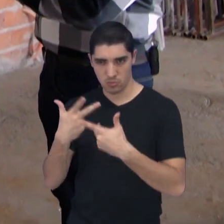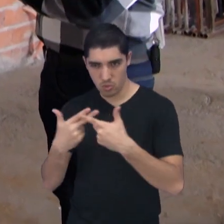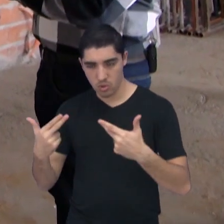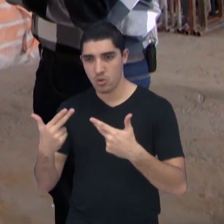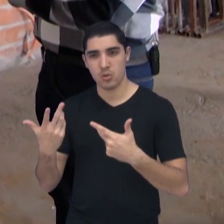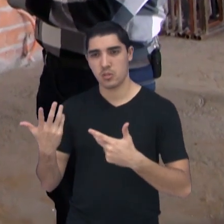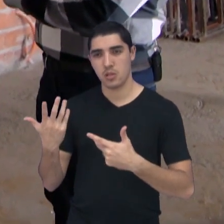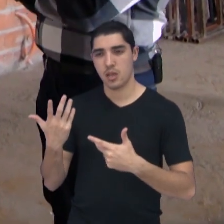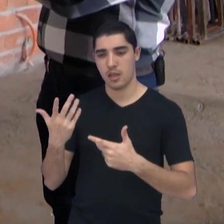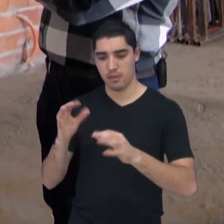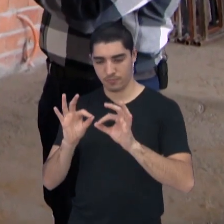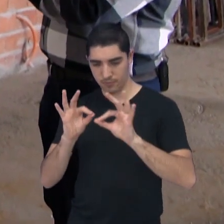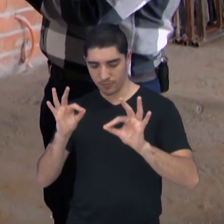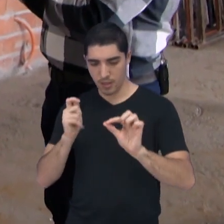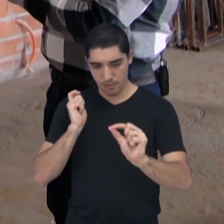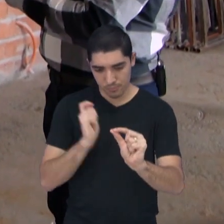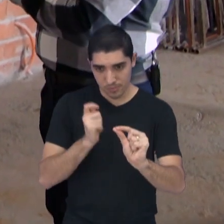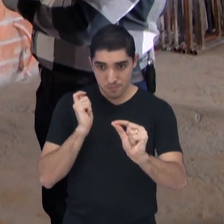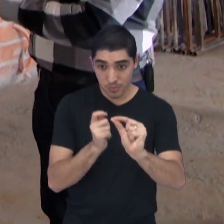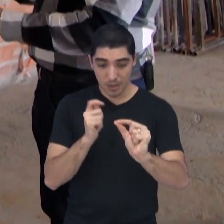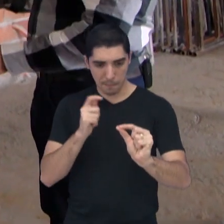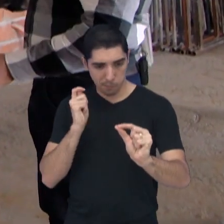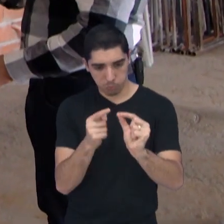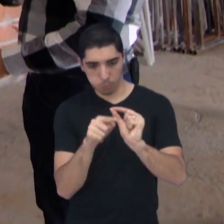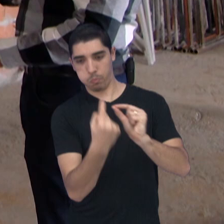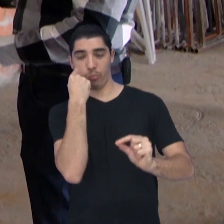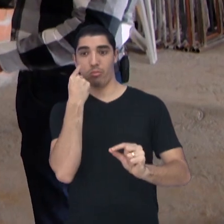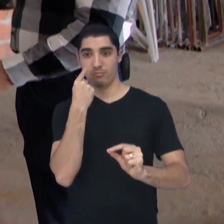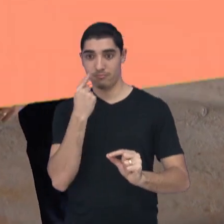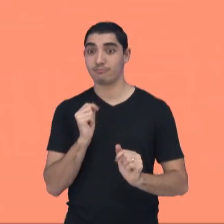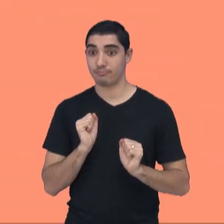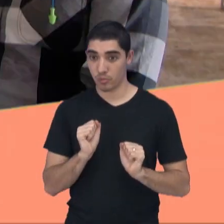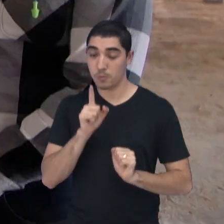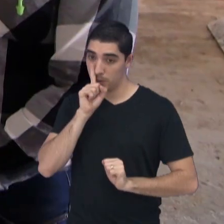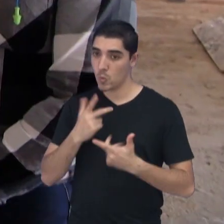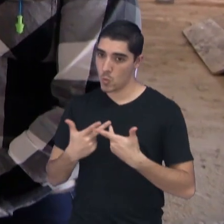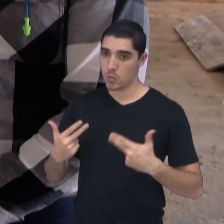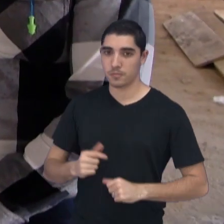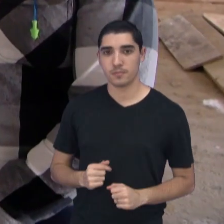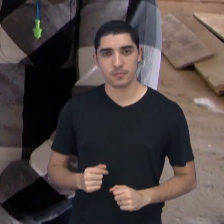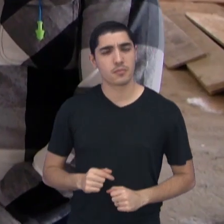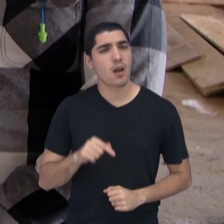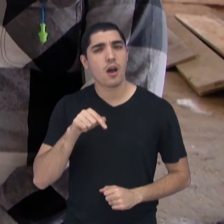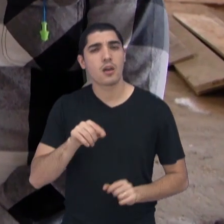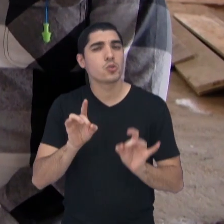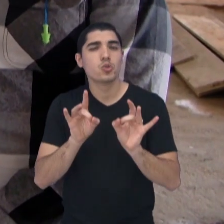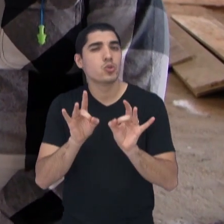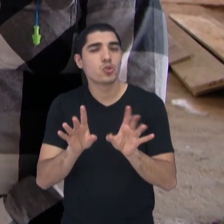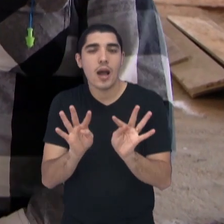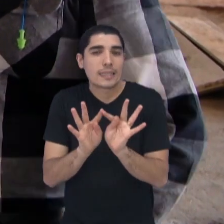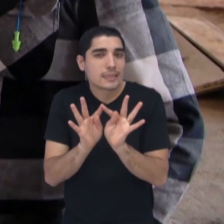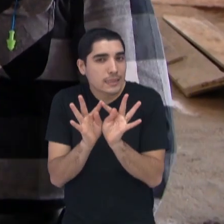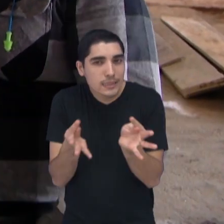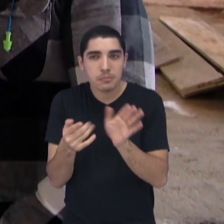pregar um prego e o prego voltar. Existem algumas condições de risco. Aqui foi só uma ideia do que